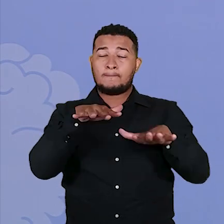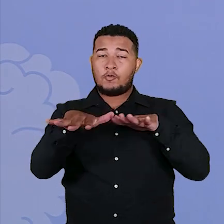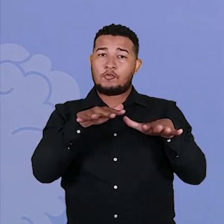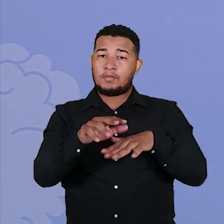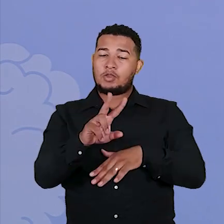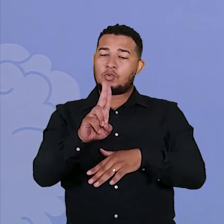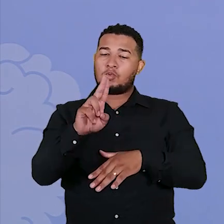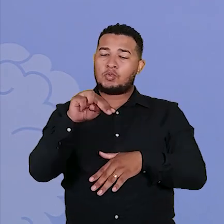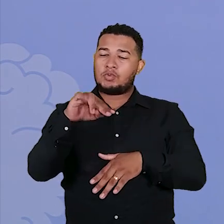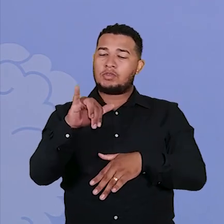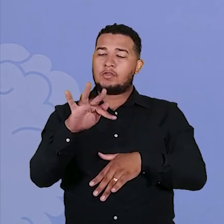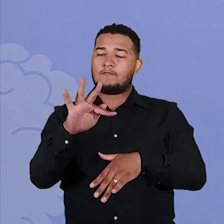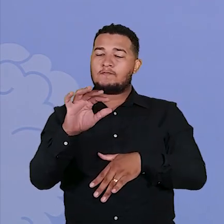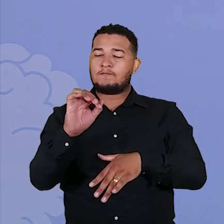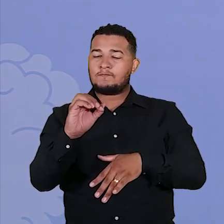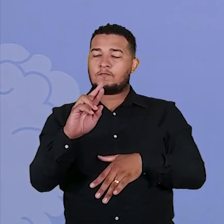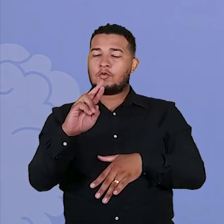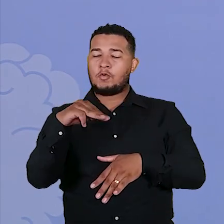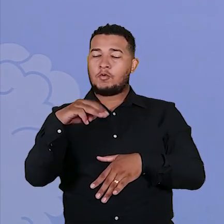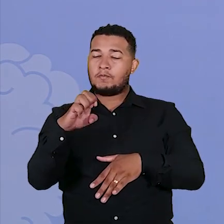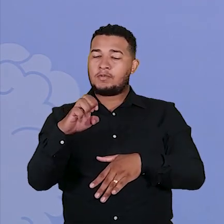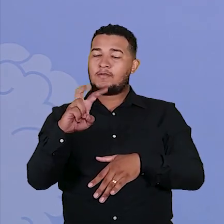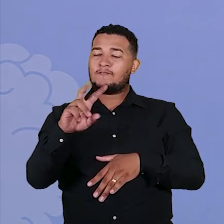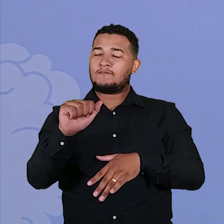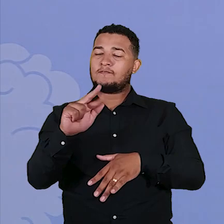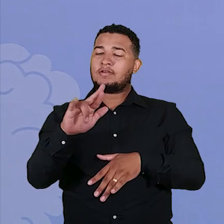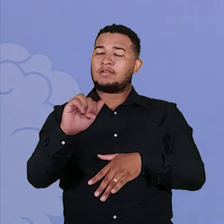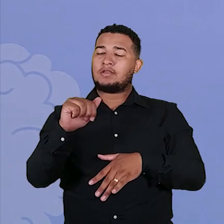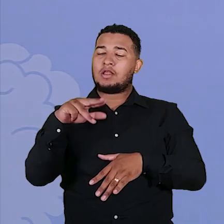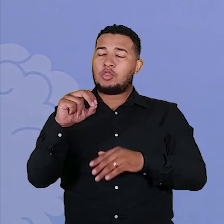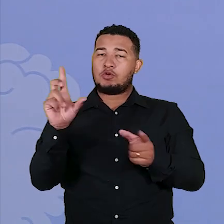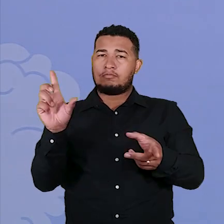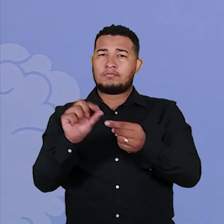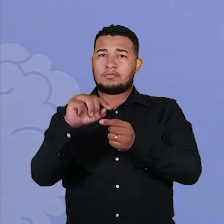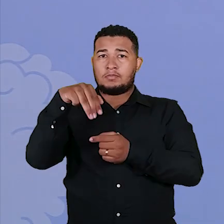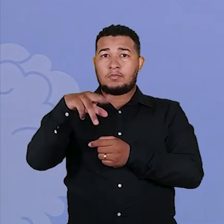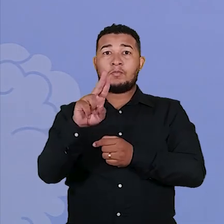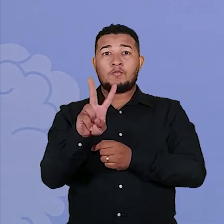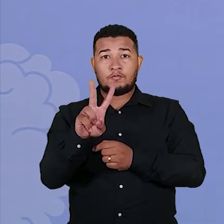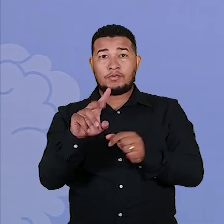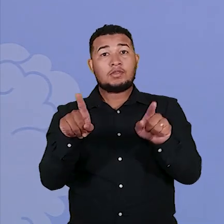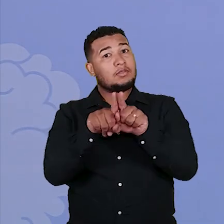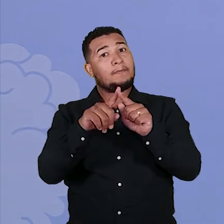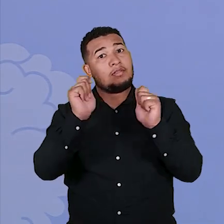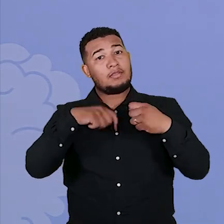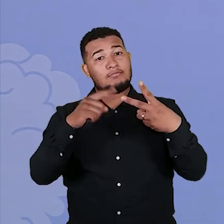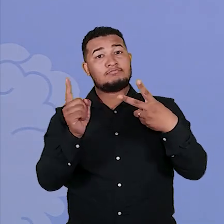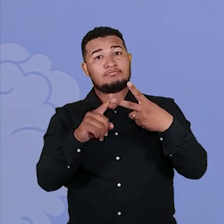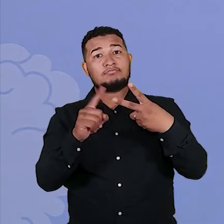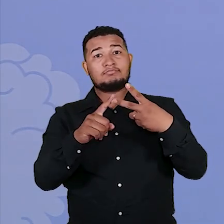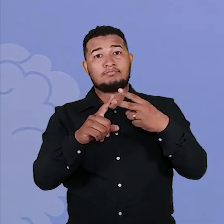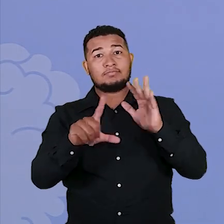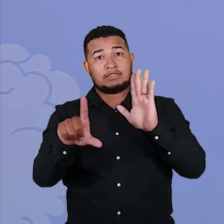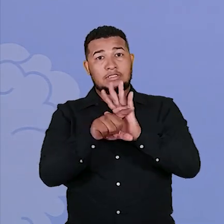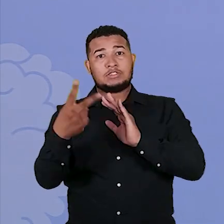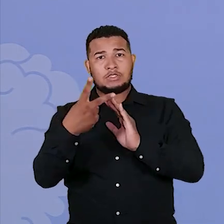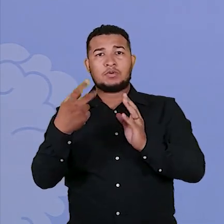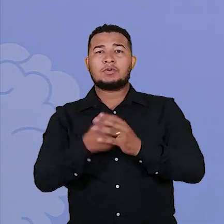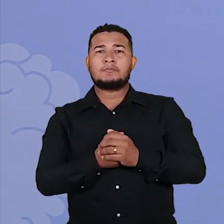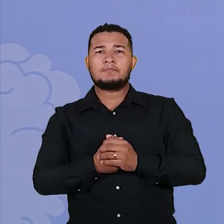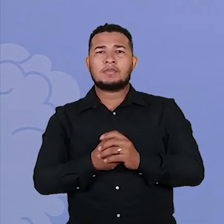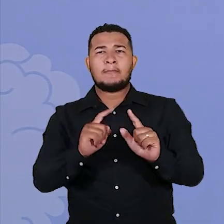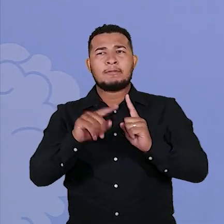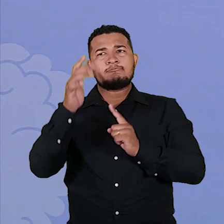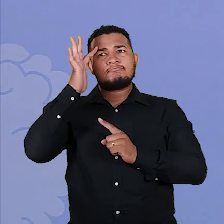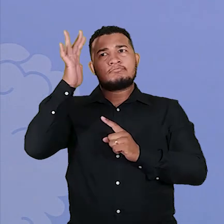variado tá e isso também é aplicada na segunda lei de newton agora